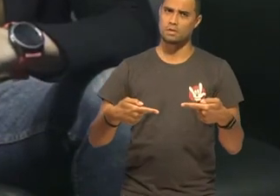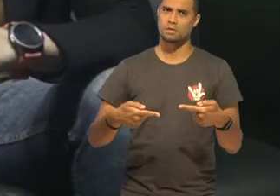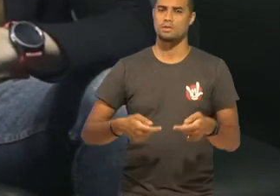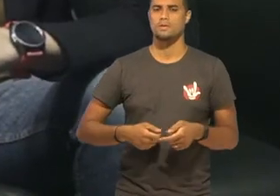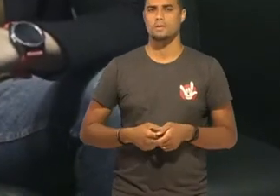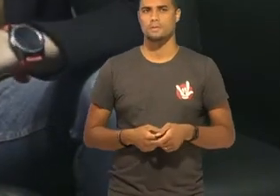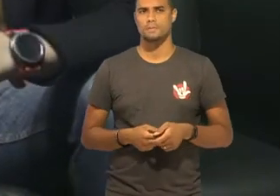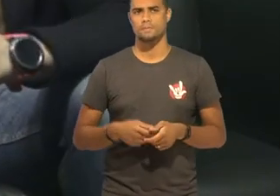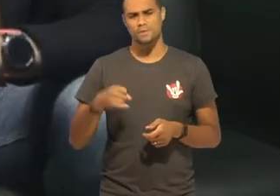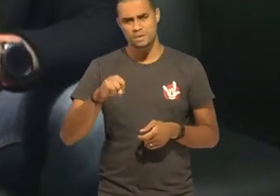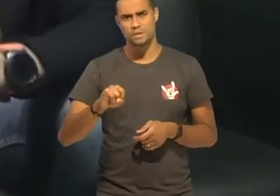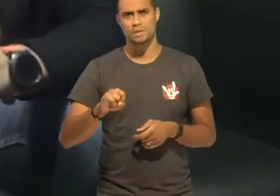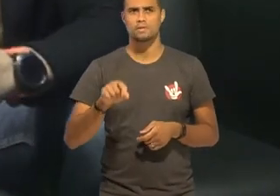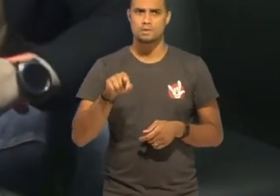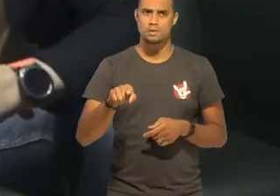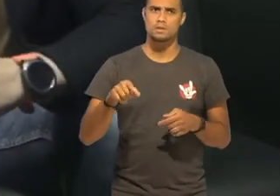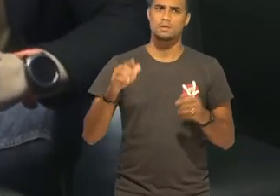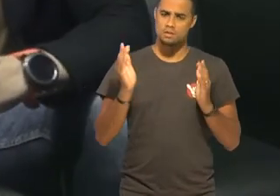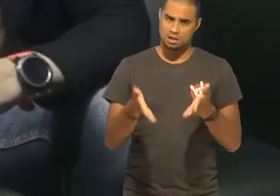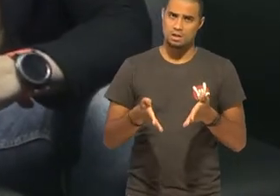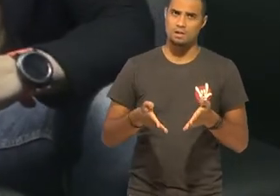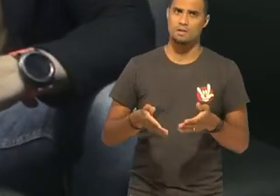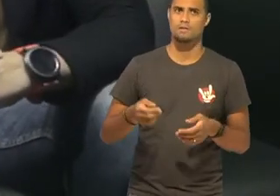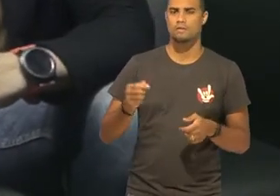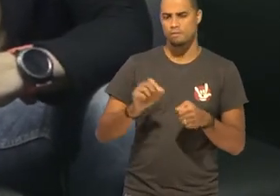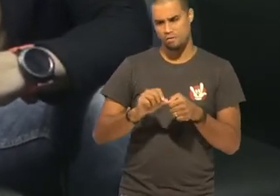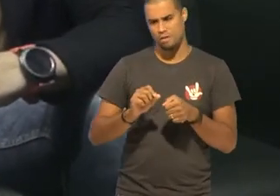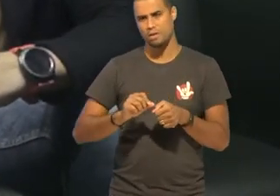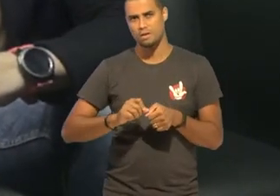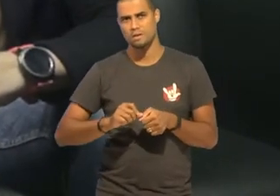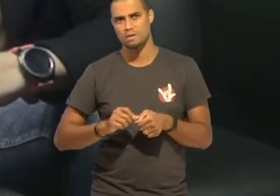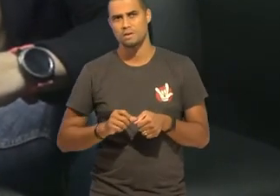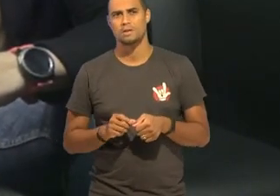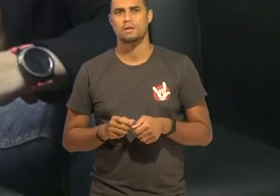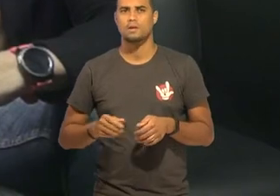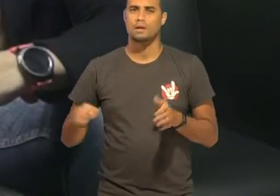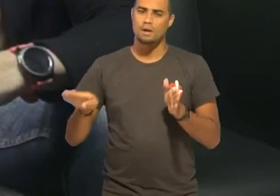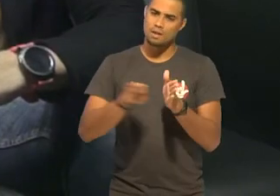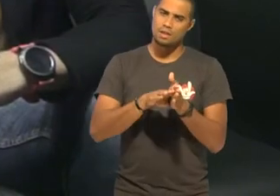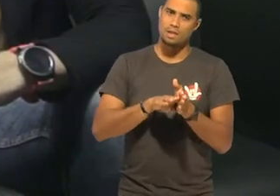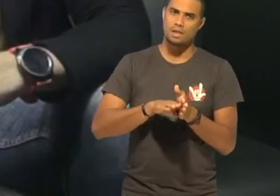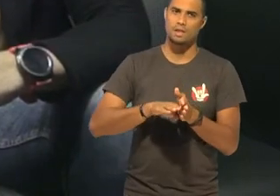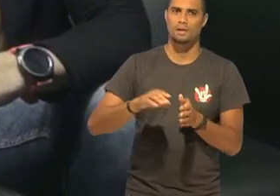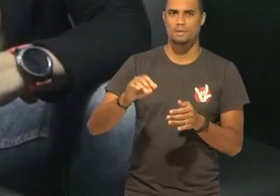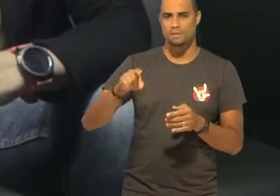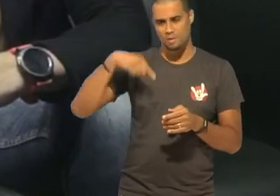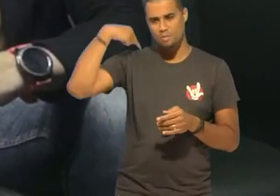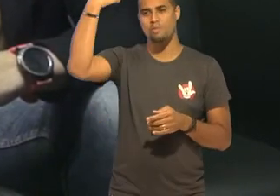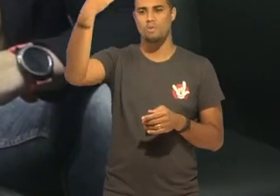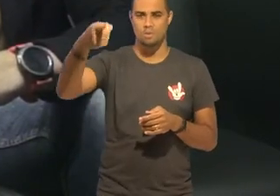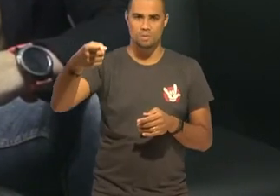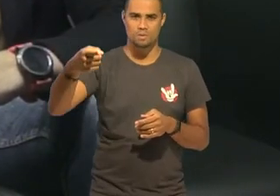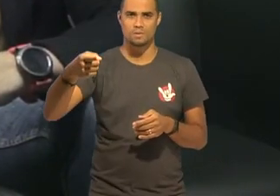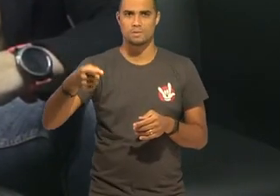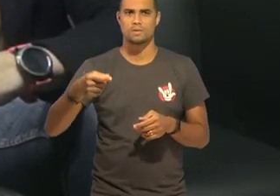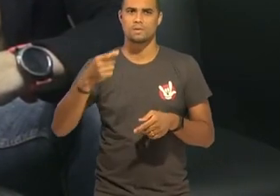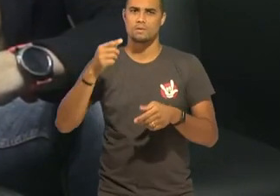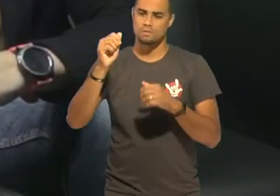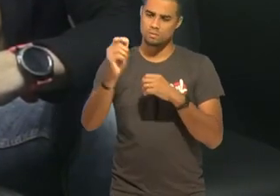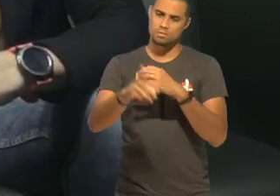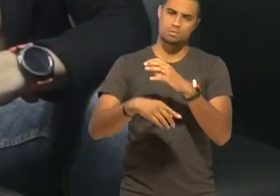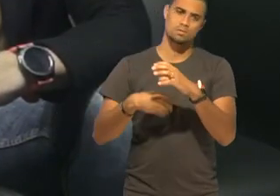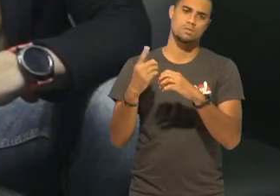fez ou ainda vai fazer até o próximo encontrão, dá tempo. Até o próximo MAG Online ainda dá tempo. Então